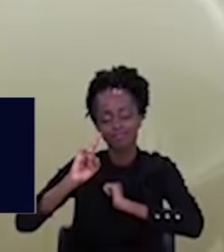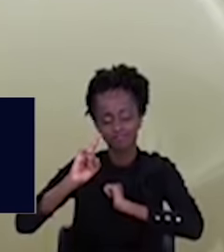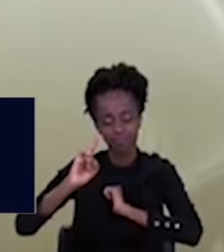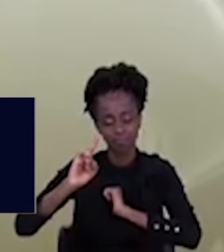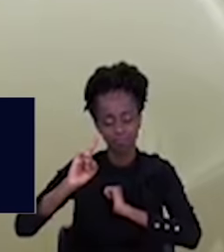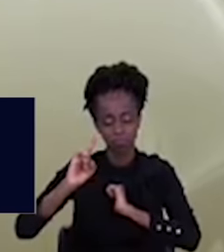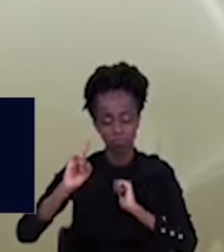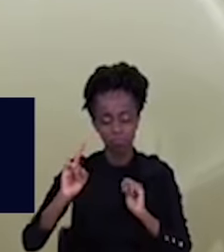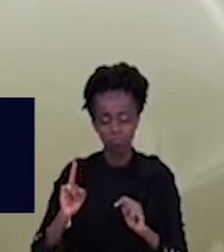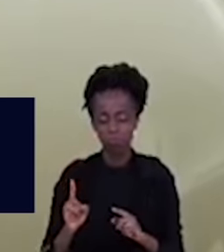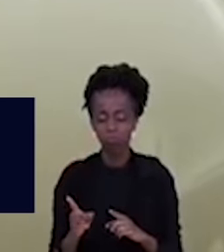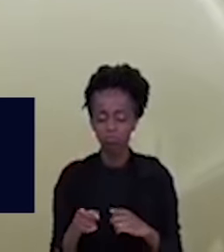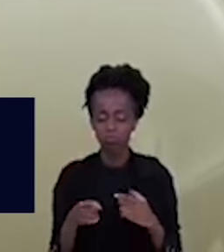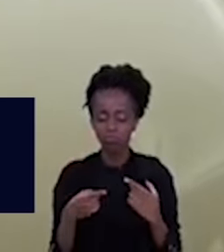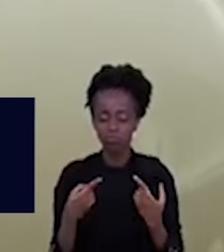conhecer o meu